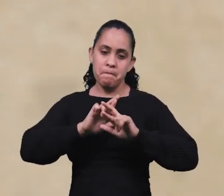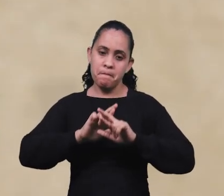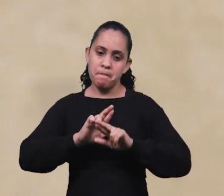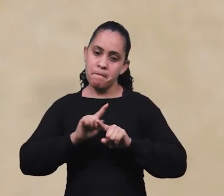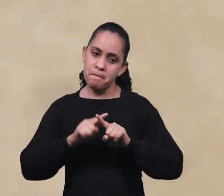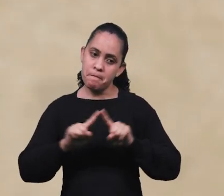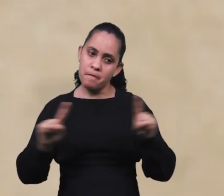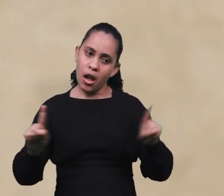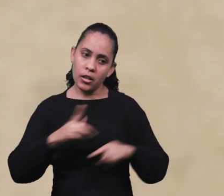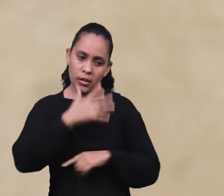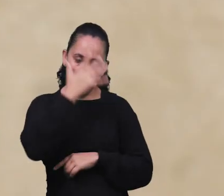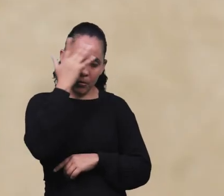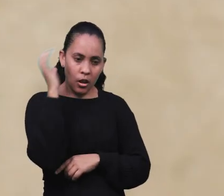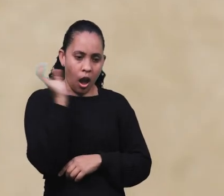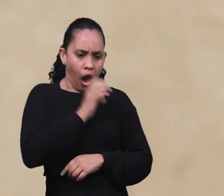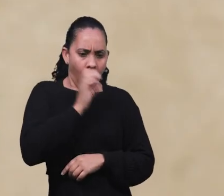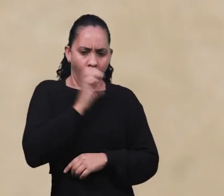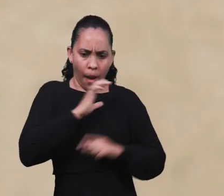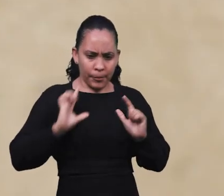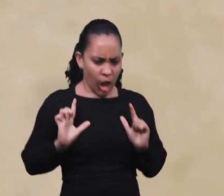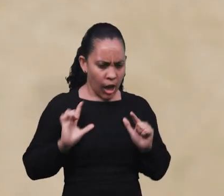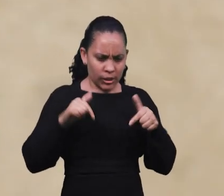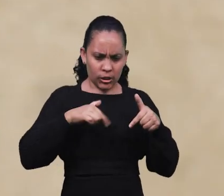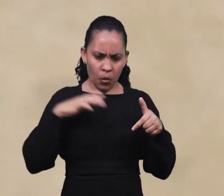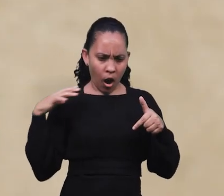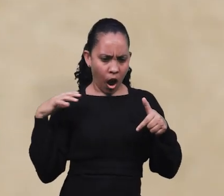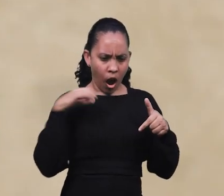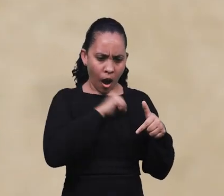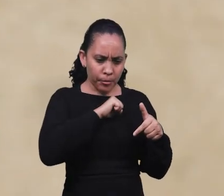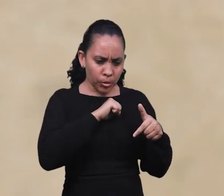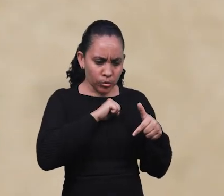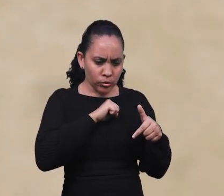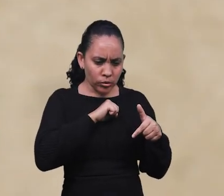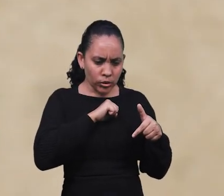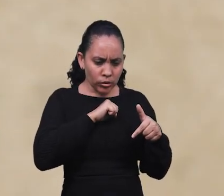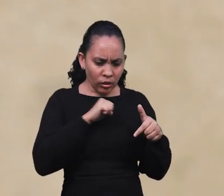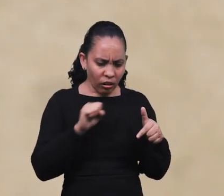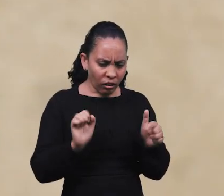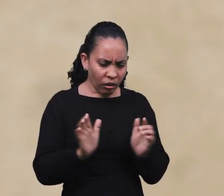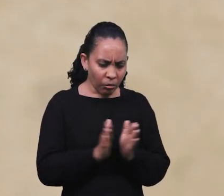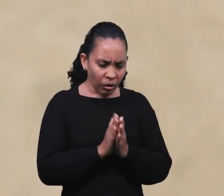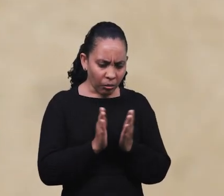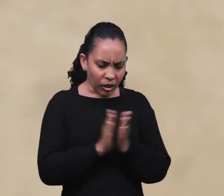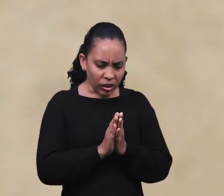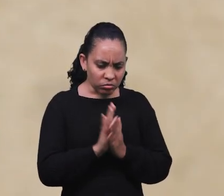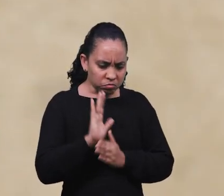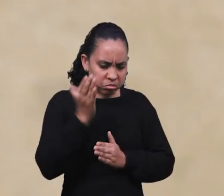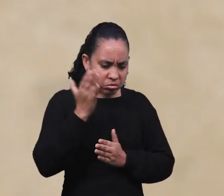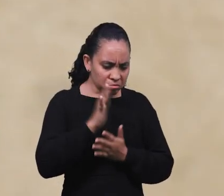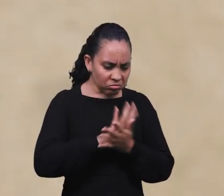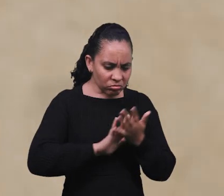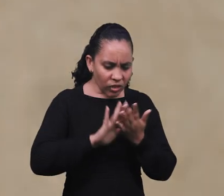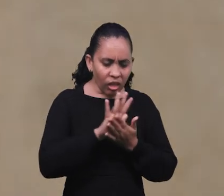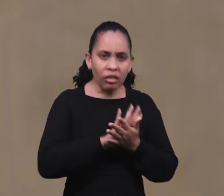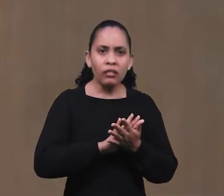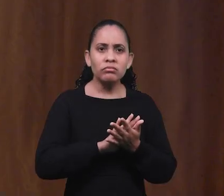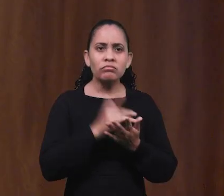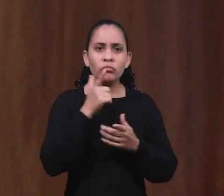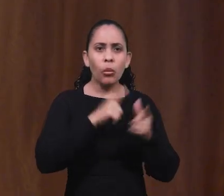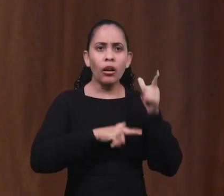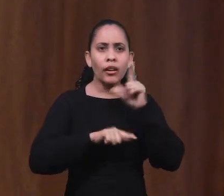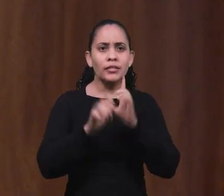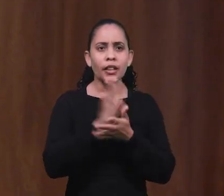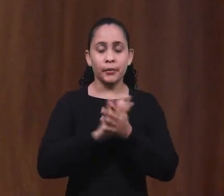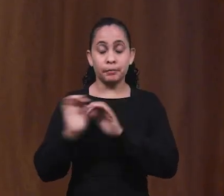de todo apressado tão somente à pobreza. Então coloque todos os seus negócios, todos os